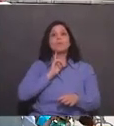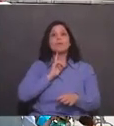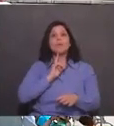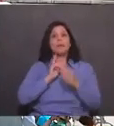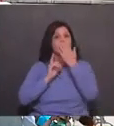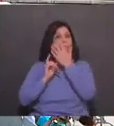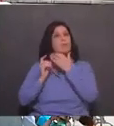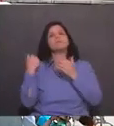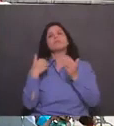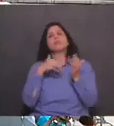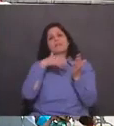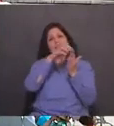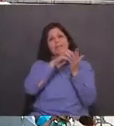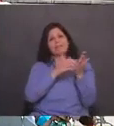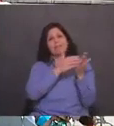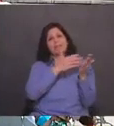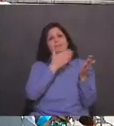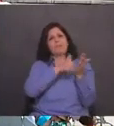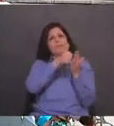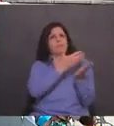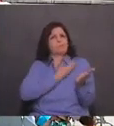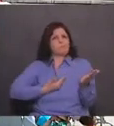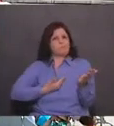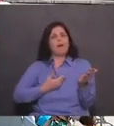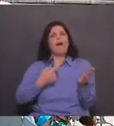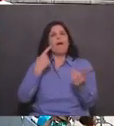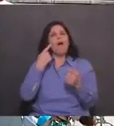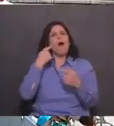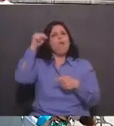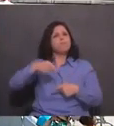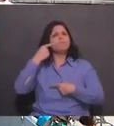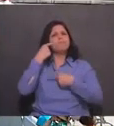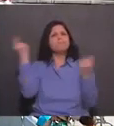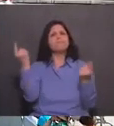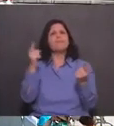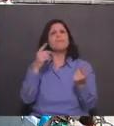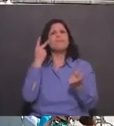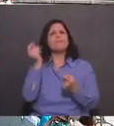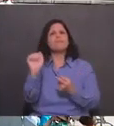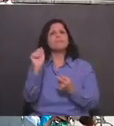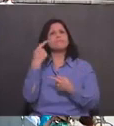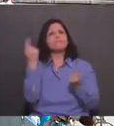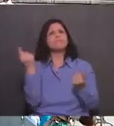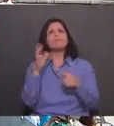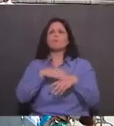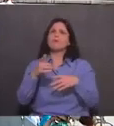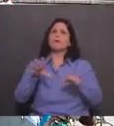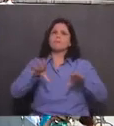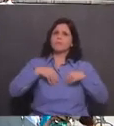Antigo Testamento não hesitou em expor a sua vida para dar o seu